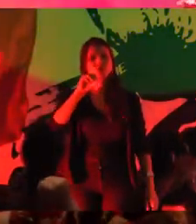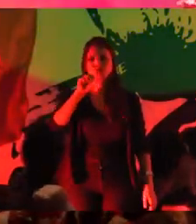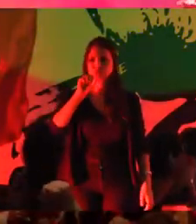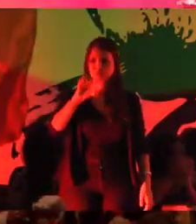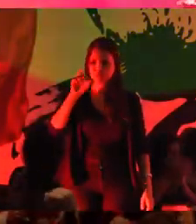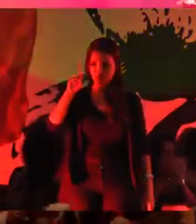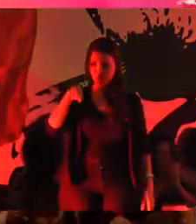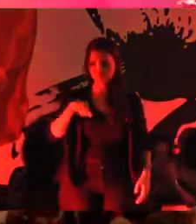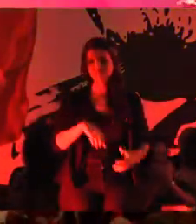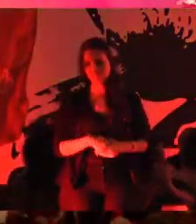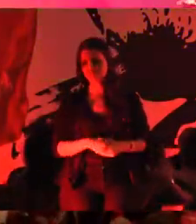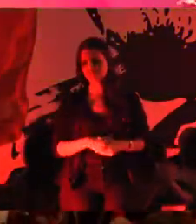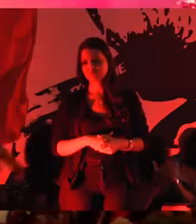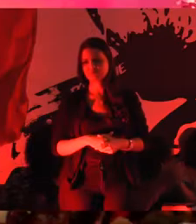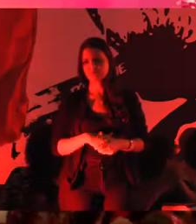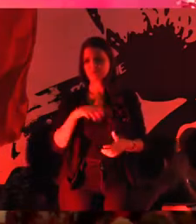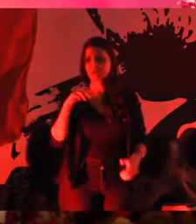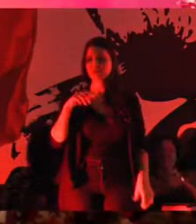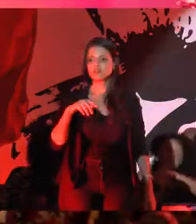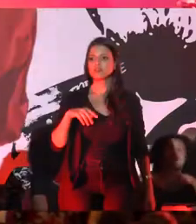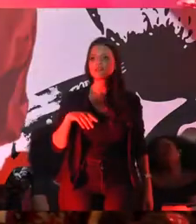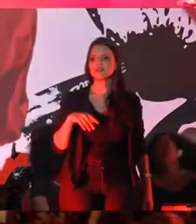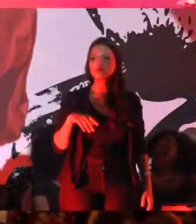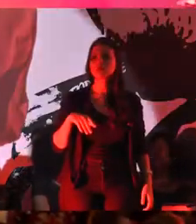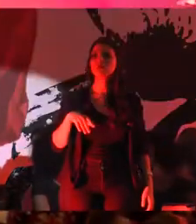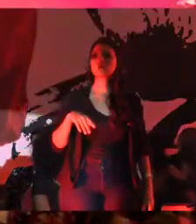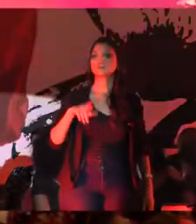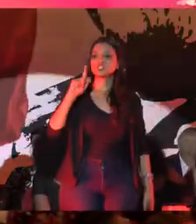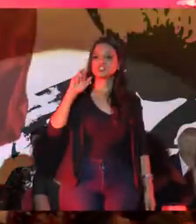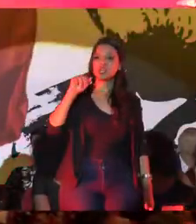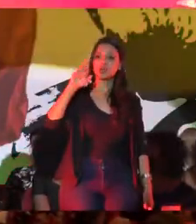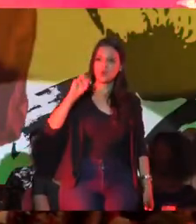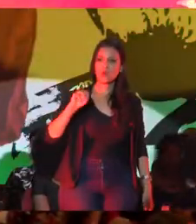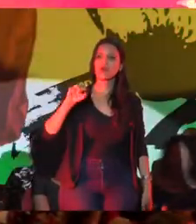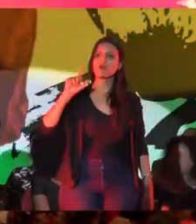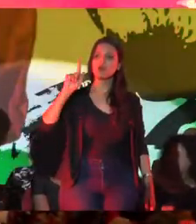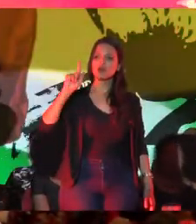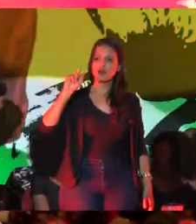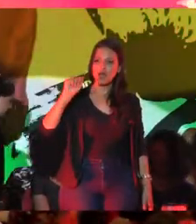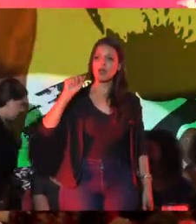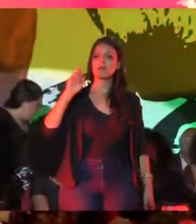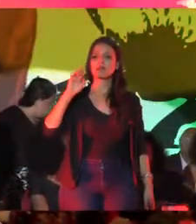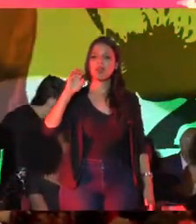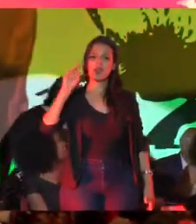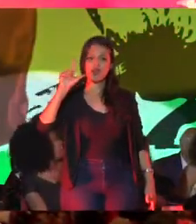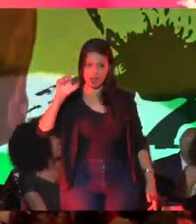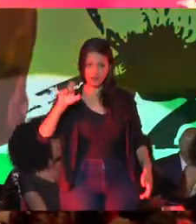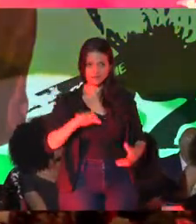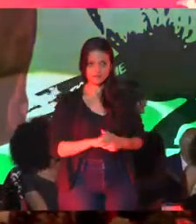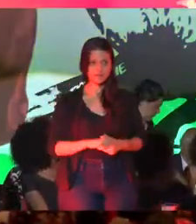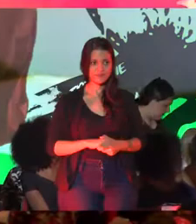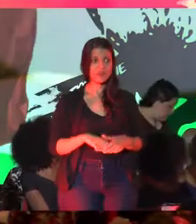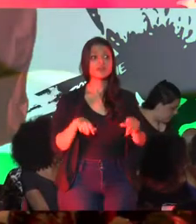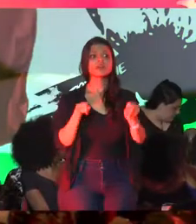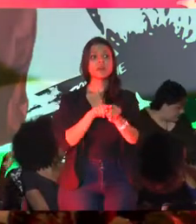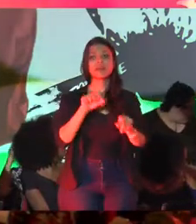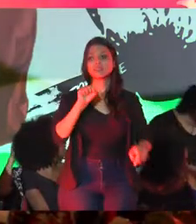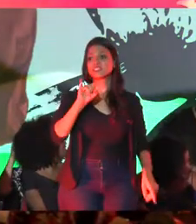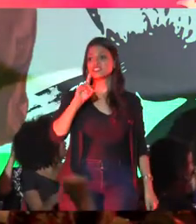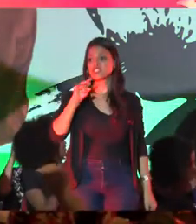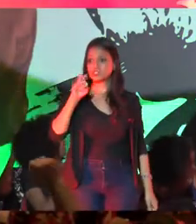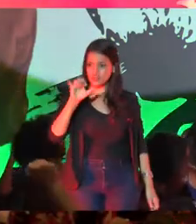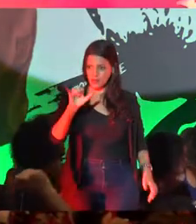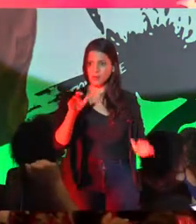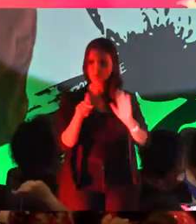Vou falar um outro de cabeça. Dizer também, convidar para o nosso palco o companheiro Sidney, da União Nacional dos Movimentos de